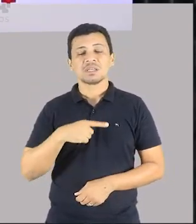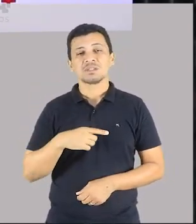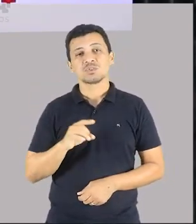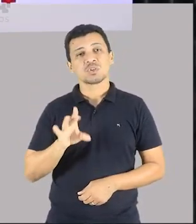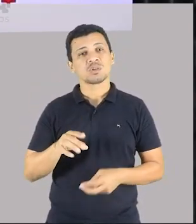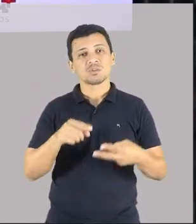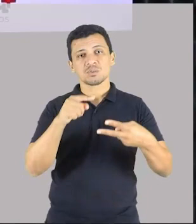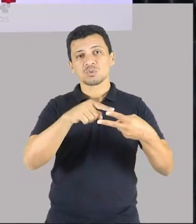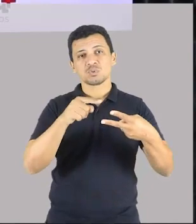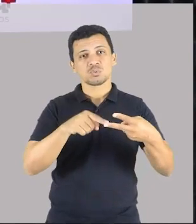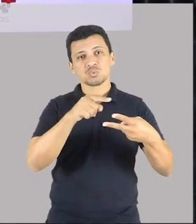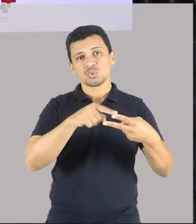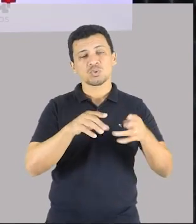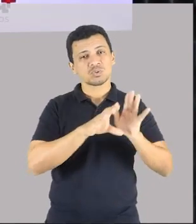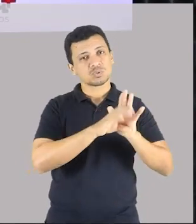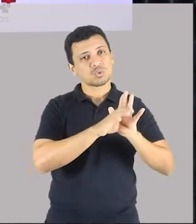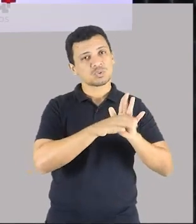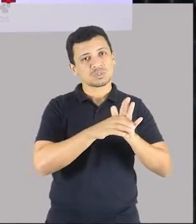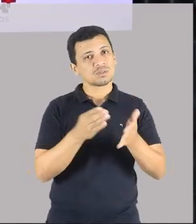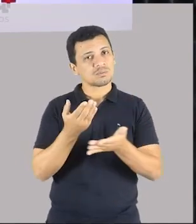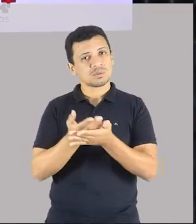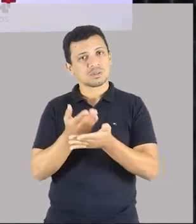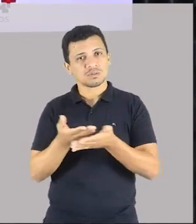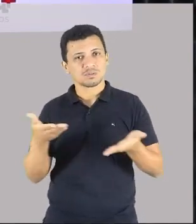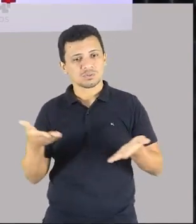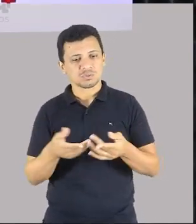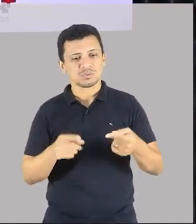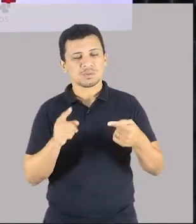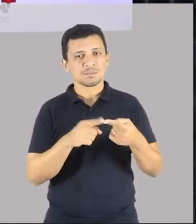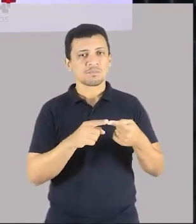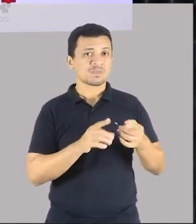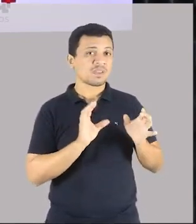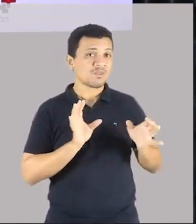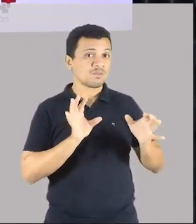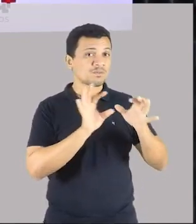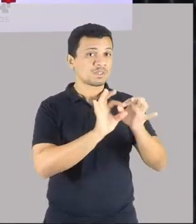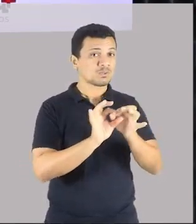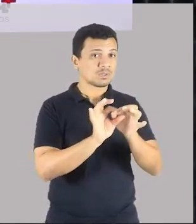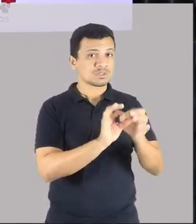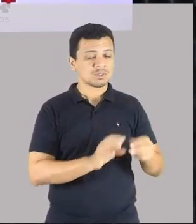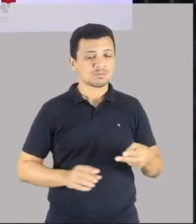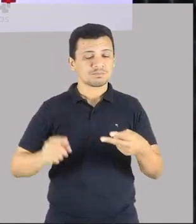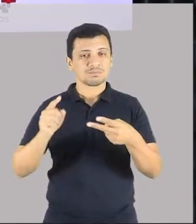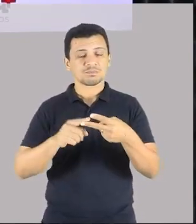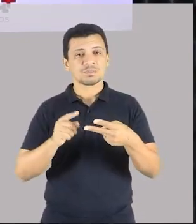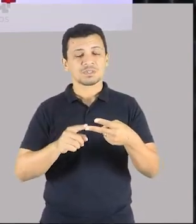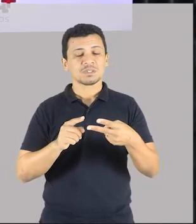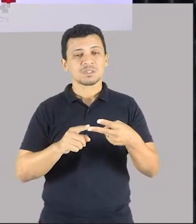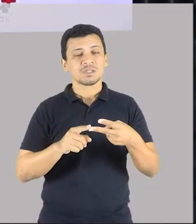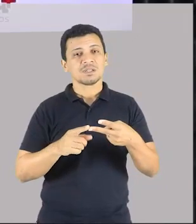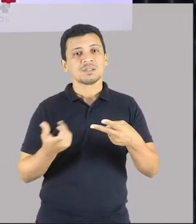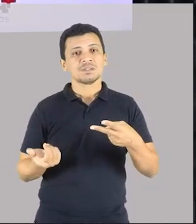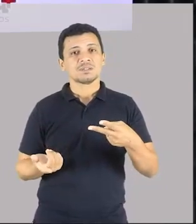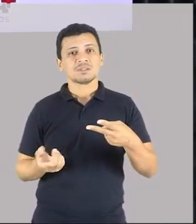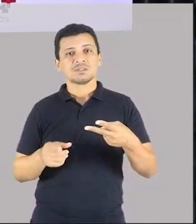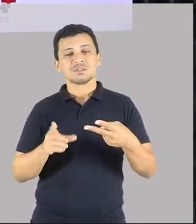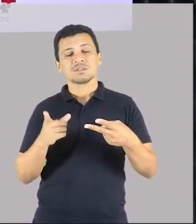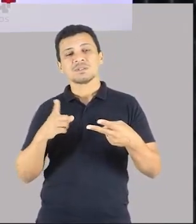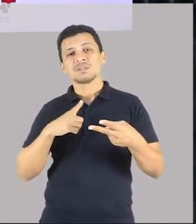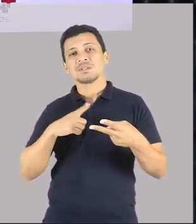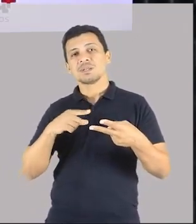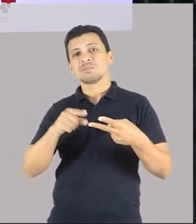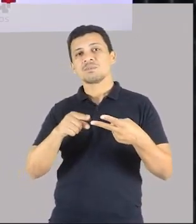categorias, são apenas dois conceitos que nós trabalharemos na aula de hoje. A vinculação e a discricionariedade. Um